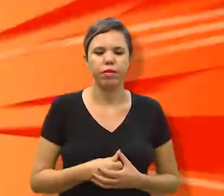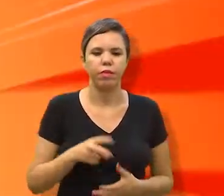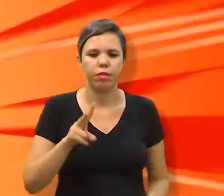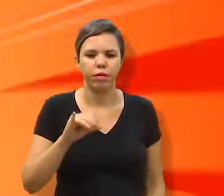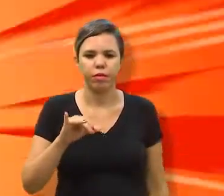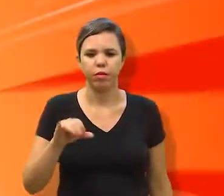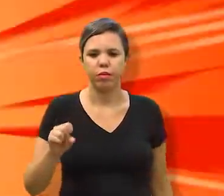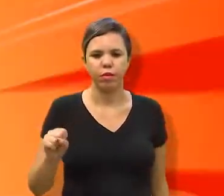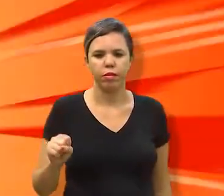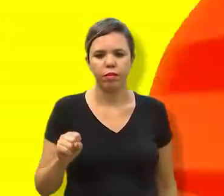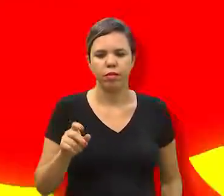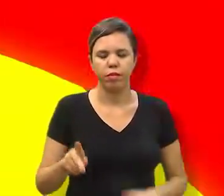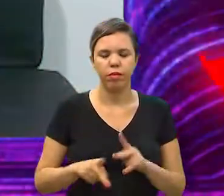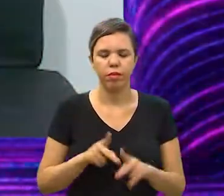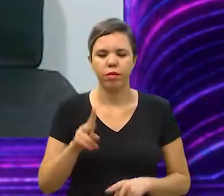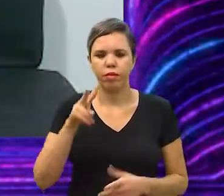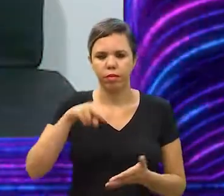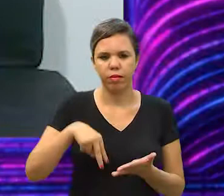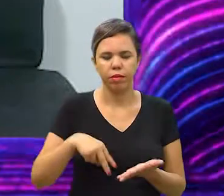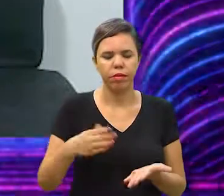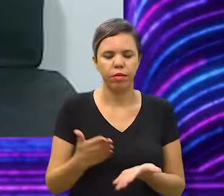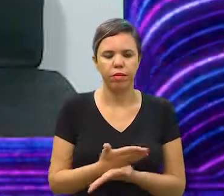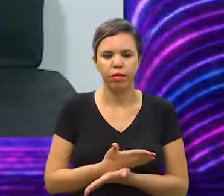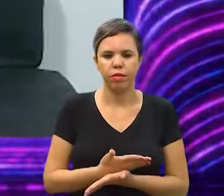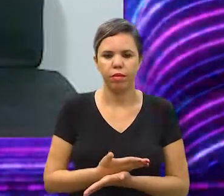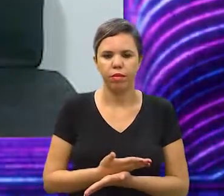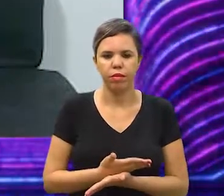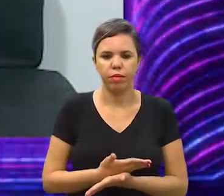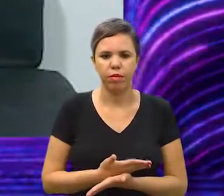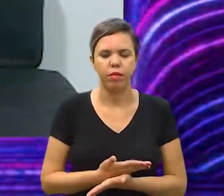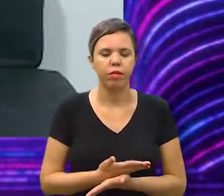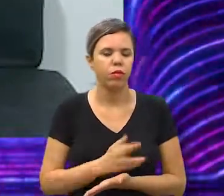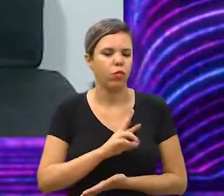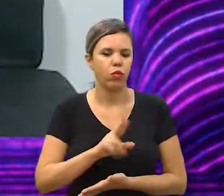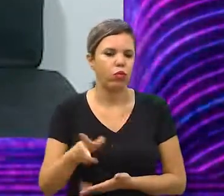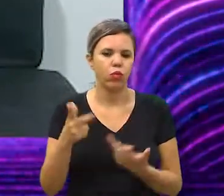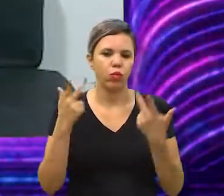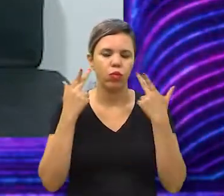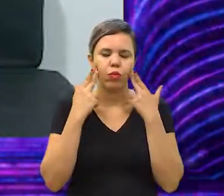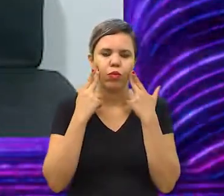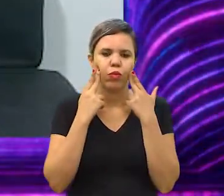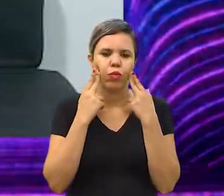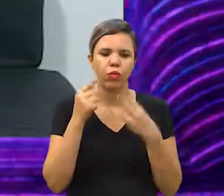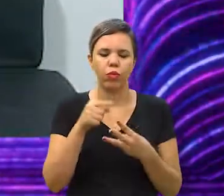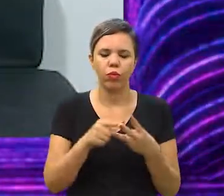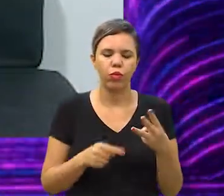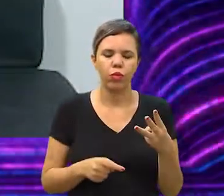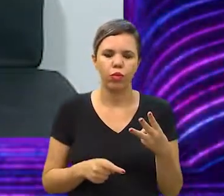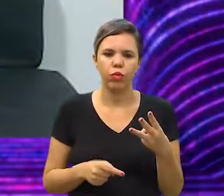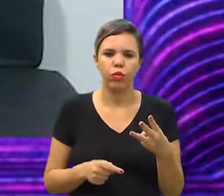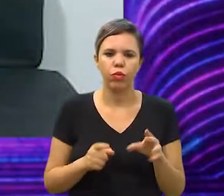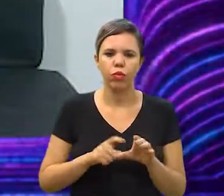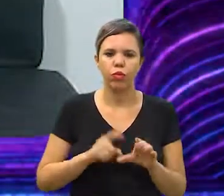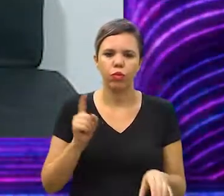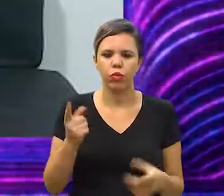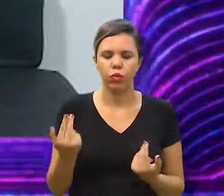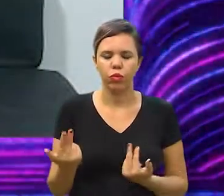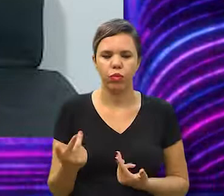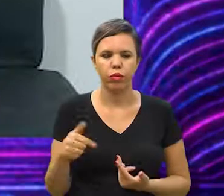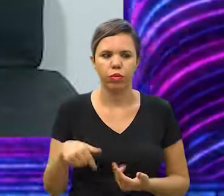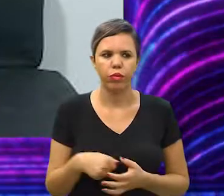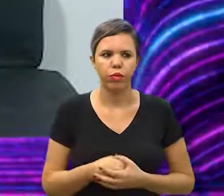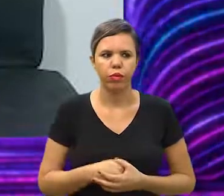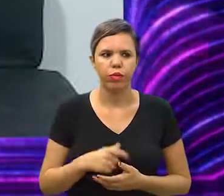o Vinícius e com as pessoas que leram e tal, é que não é comum uma série independente como a nossa,